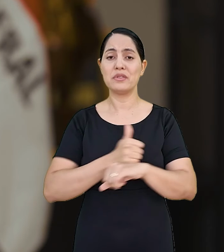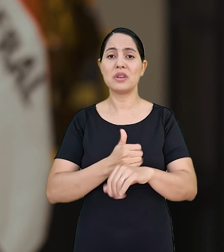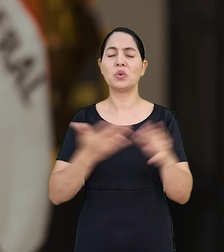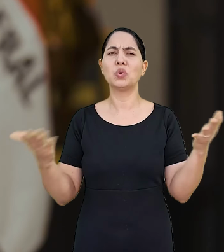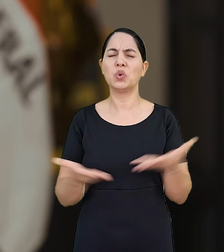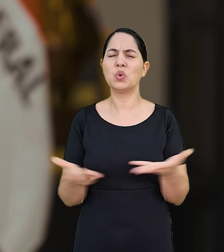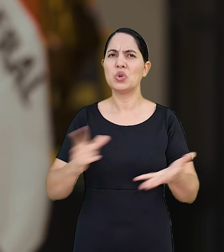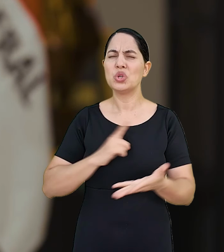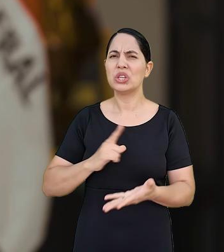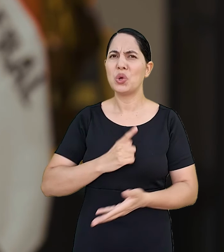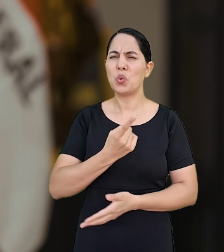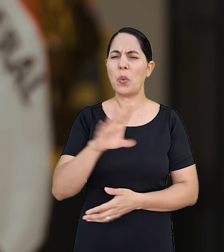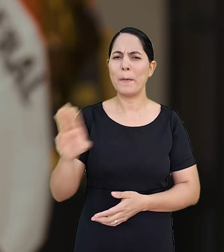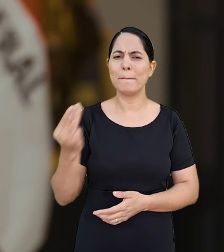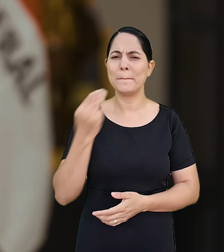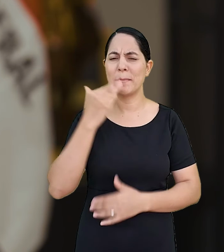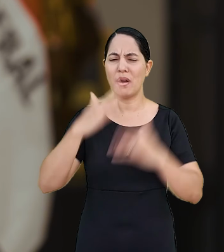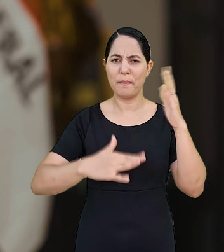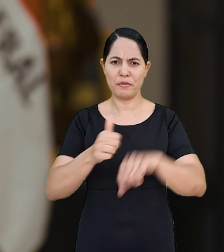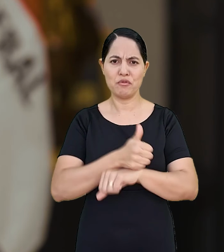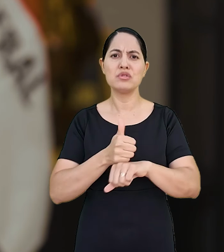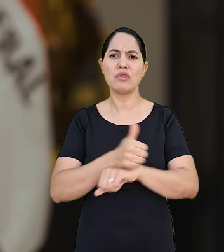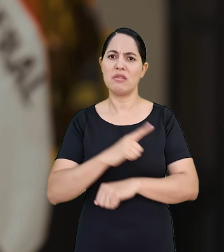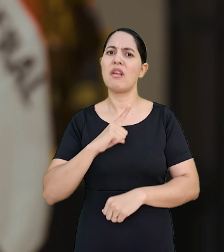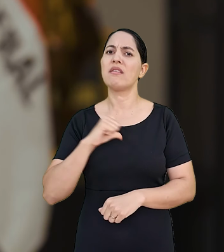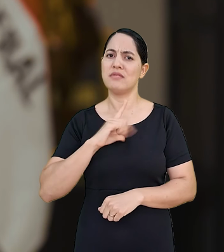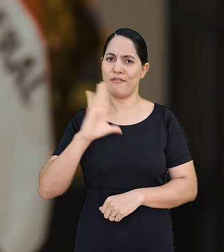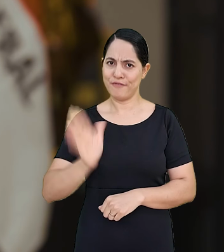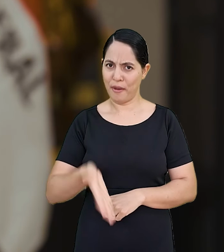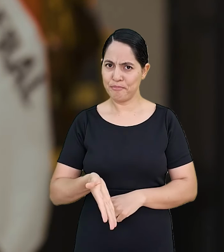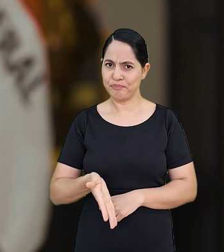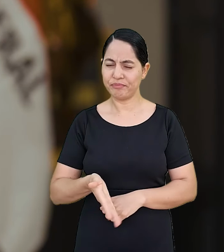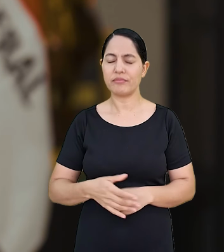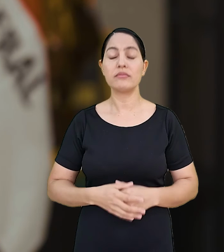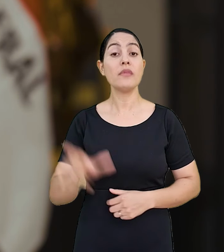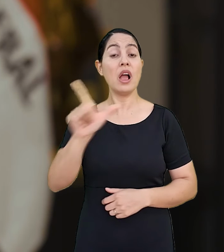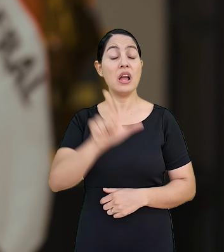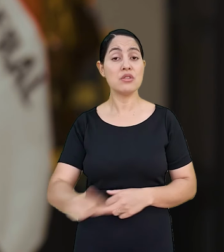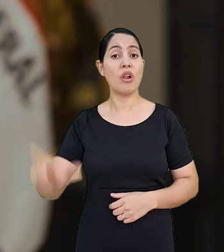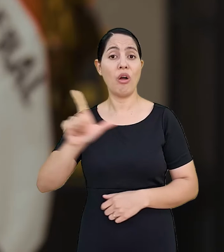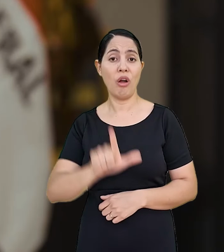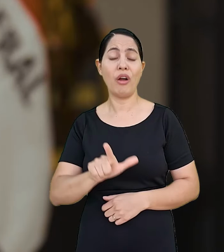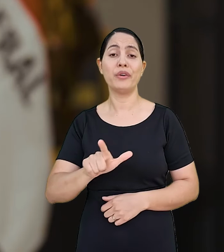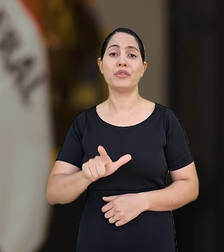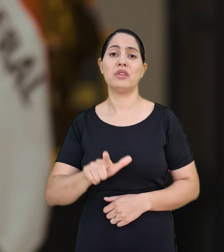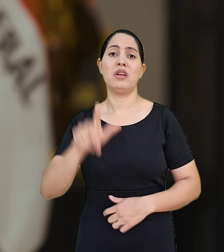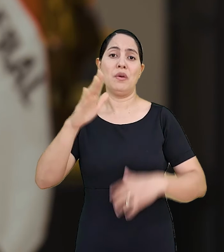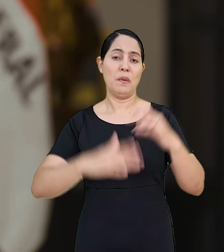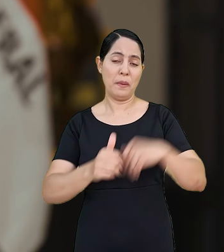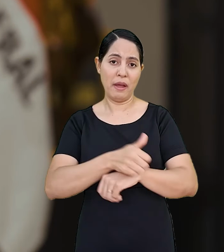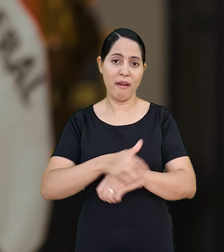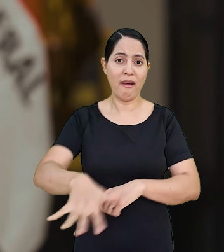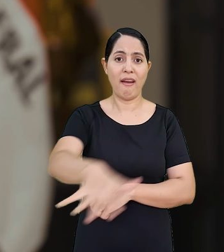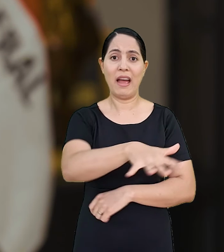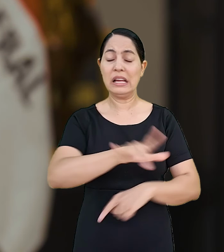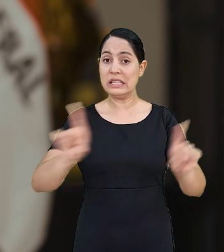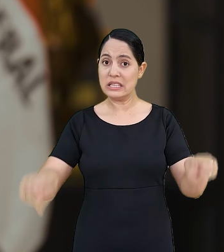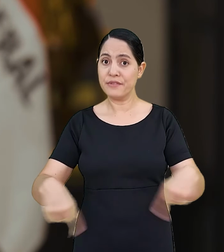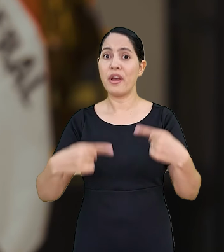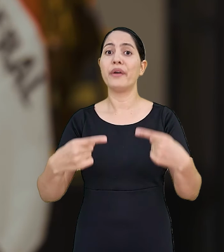um número de mais de 1 milhão de profissionais. E é claro que o mercado é desafiador, há uma